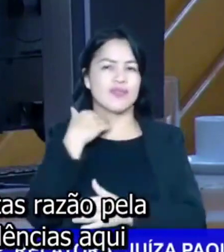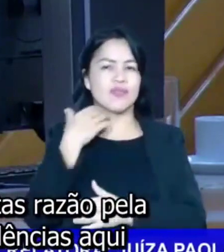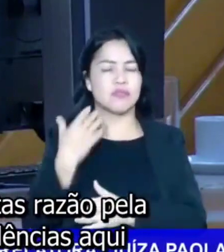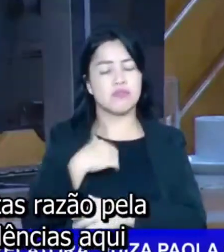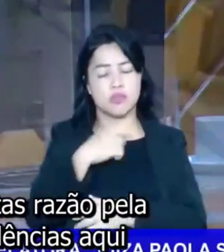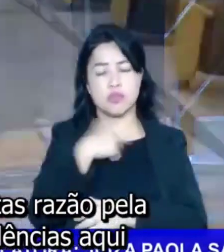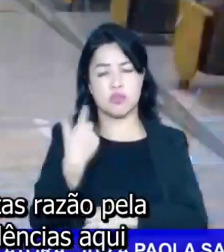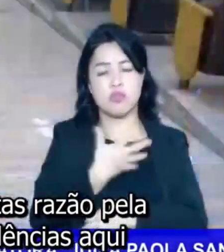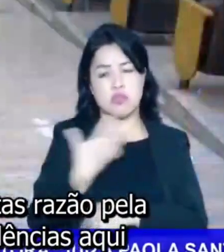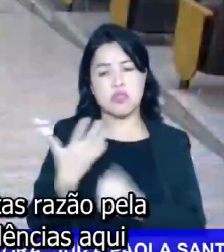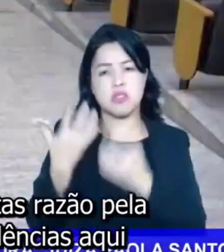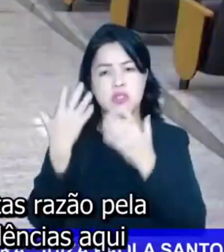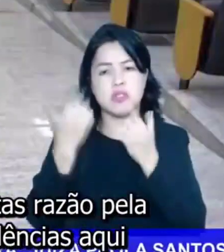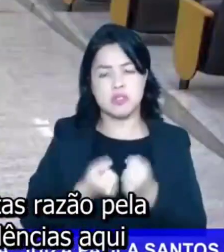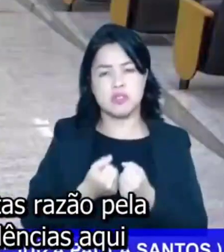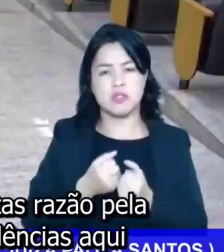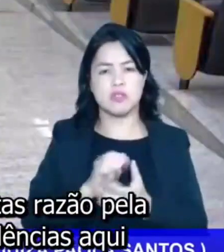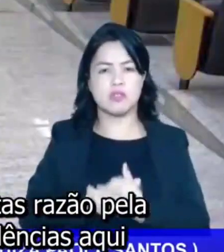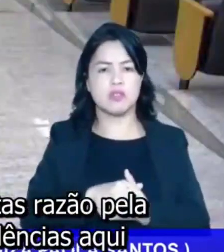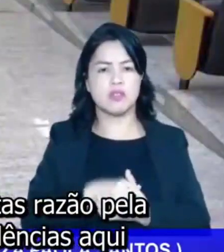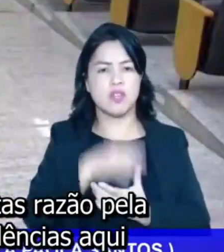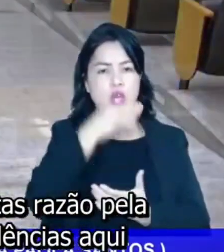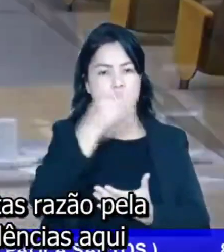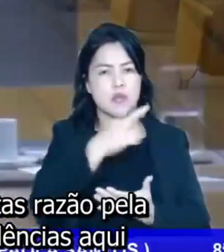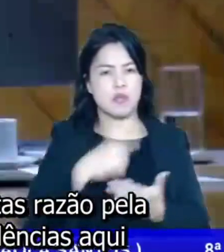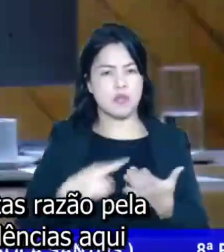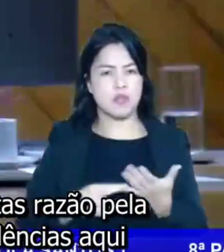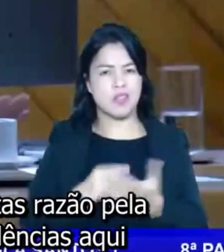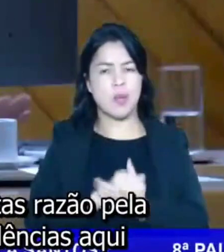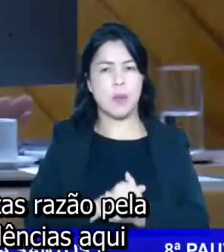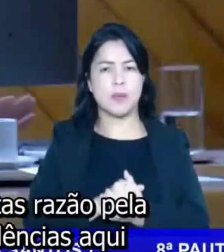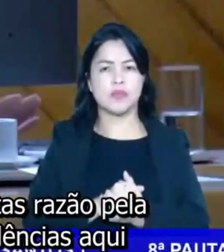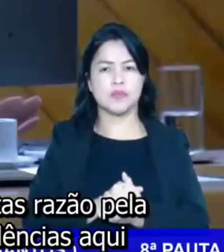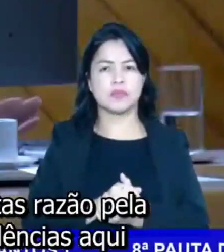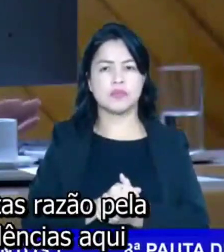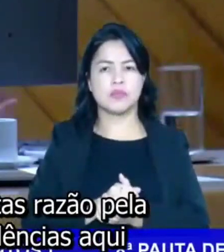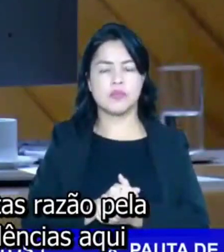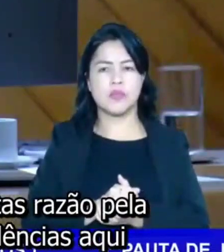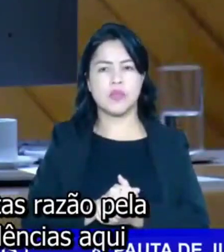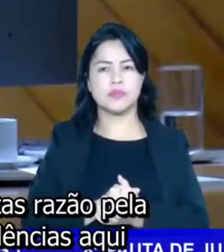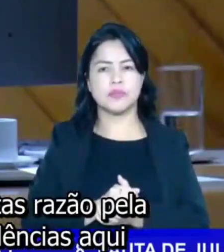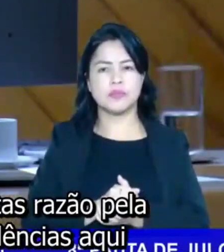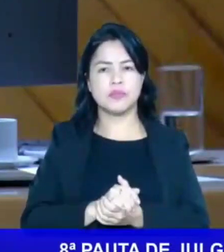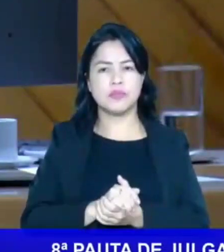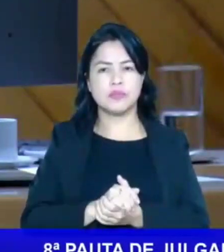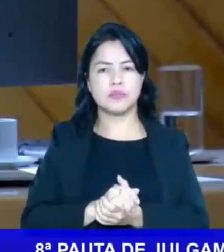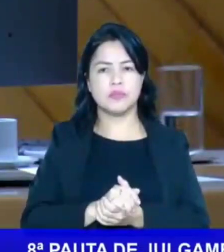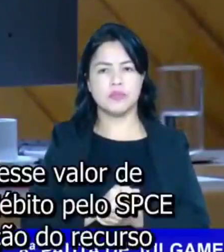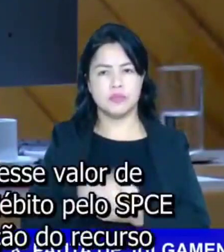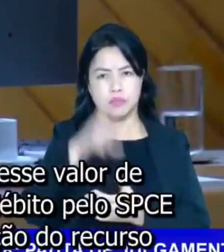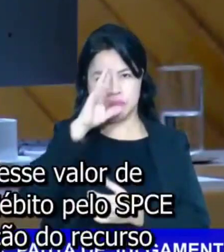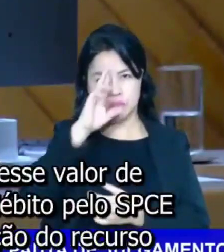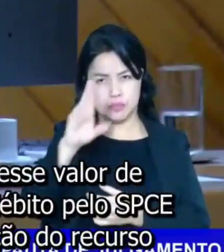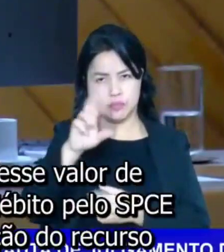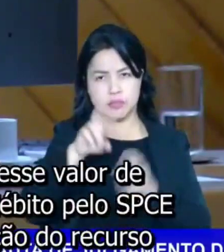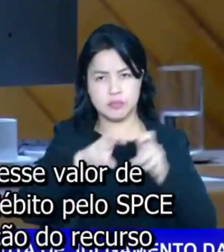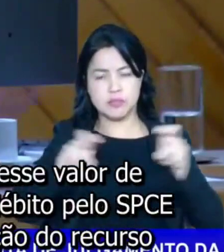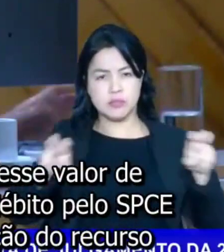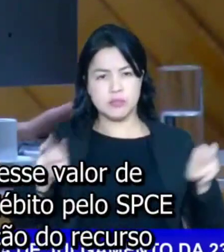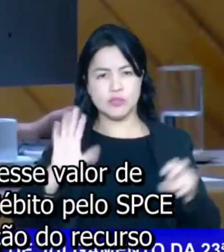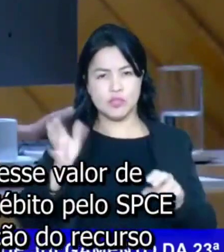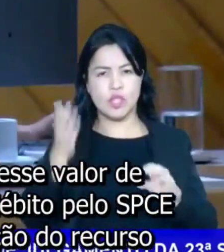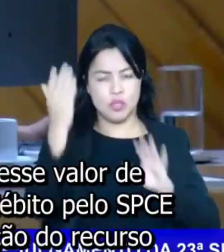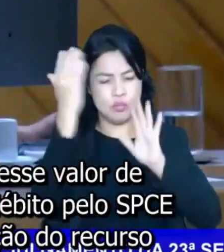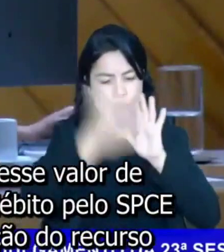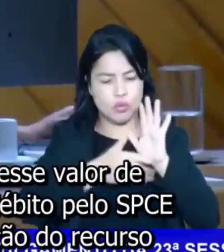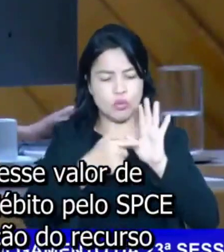reitero o parecer. Relatora, com a palavra. A sua mesa, doutora Paola, fazendo leitura na